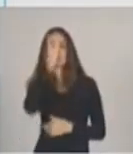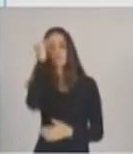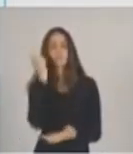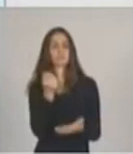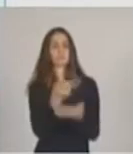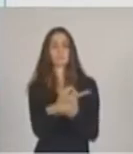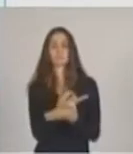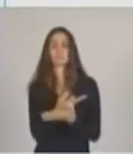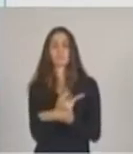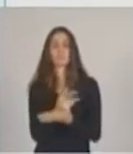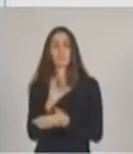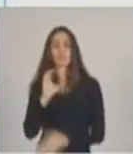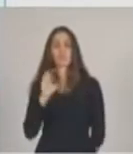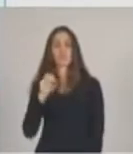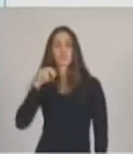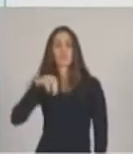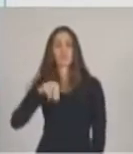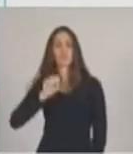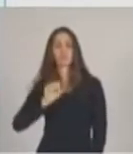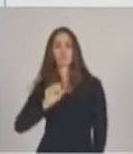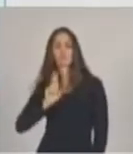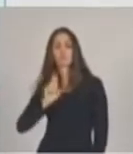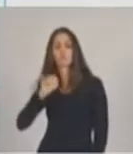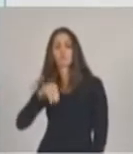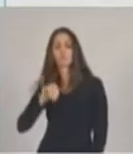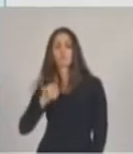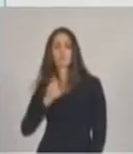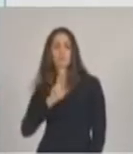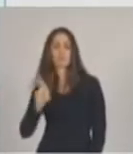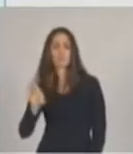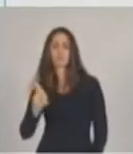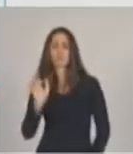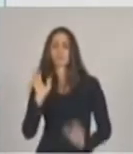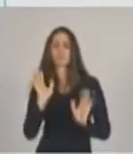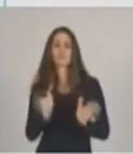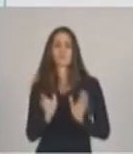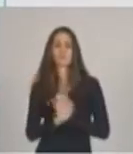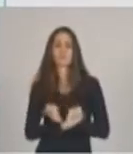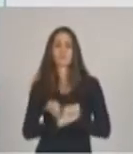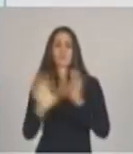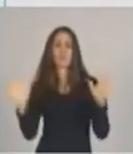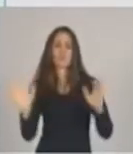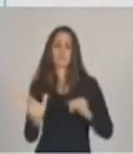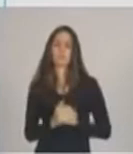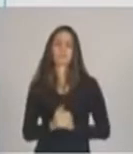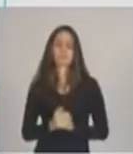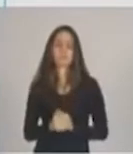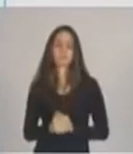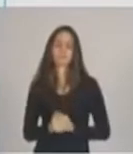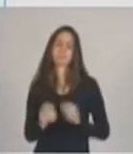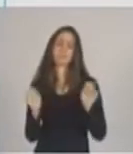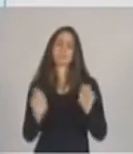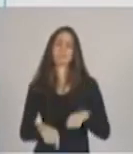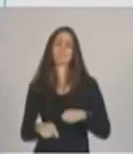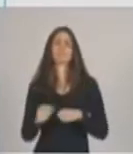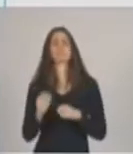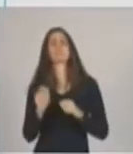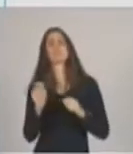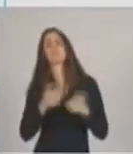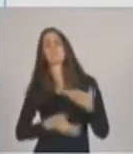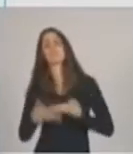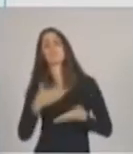então, e hoje é definido nas casas legislativas